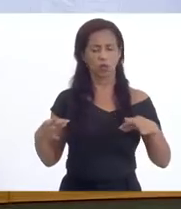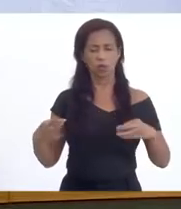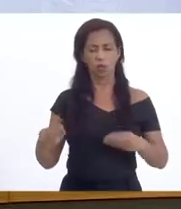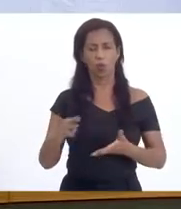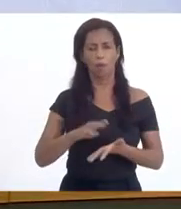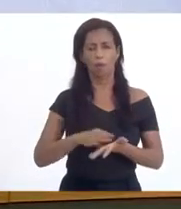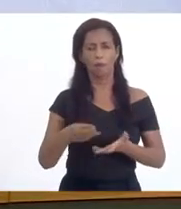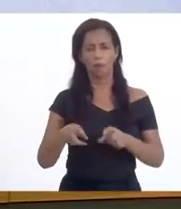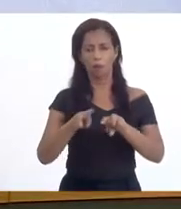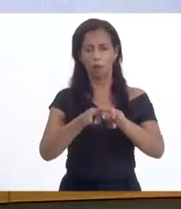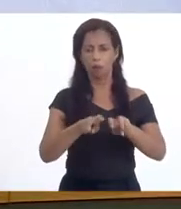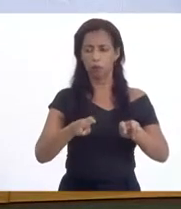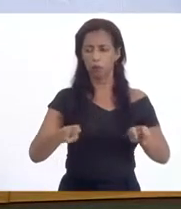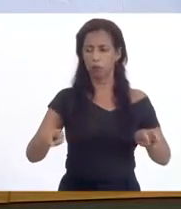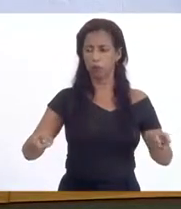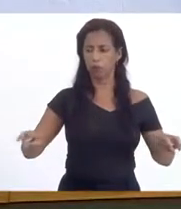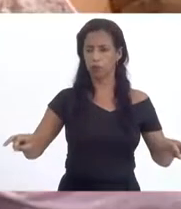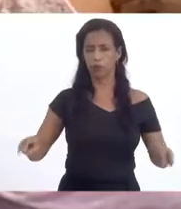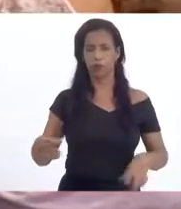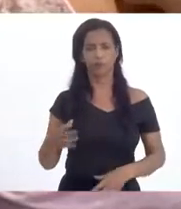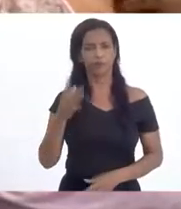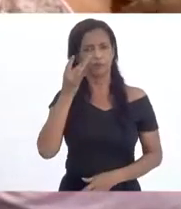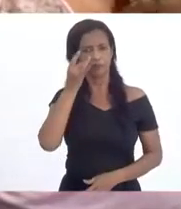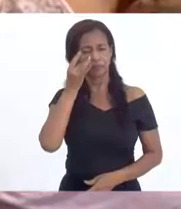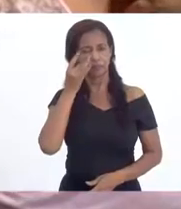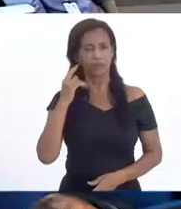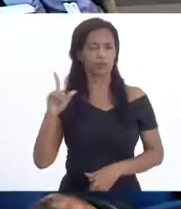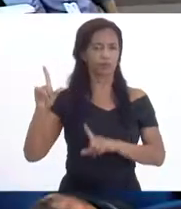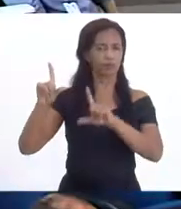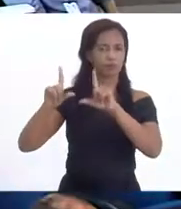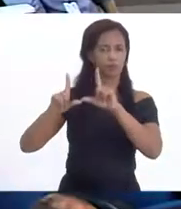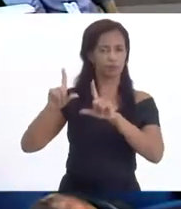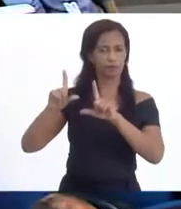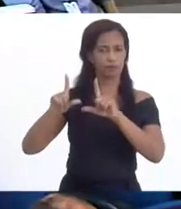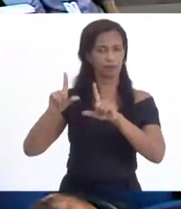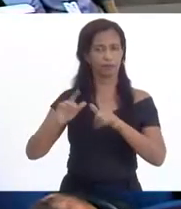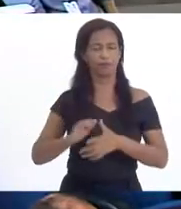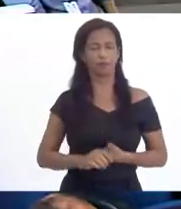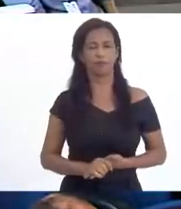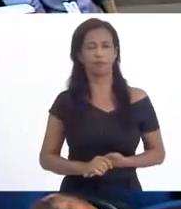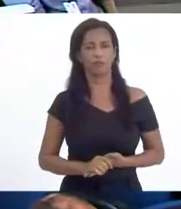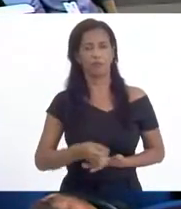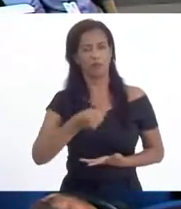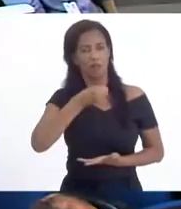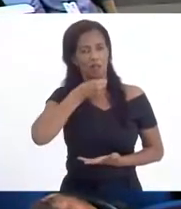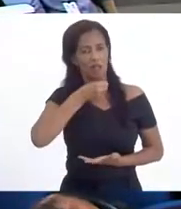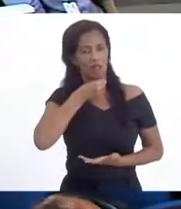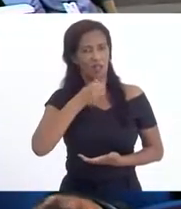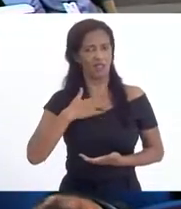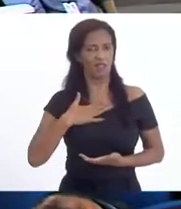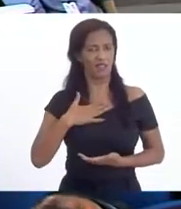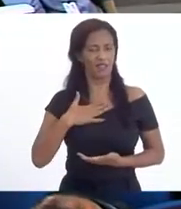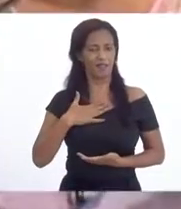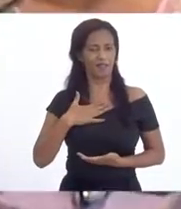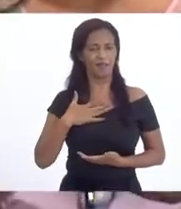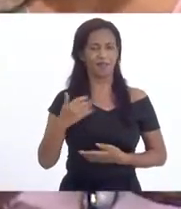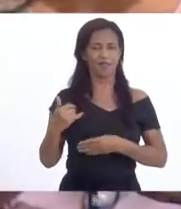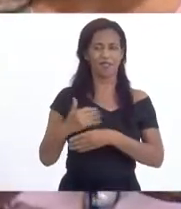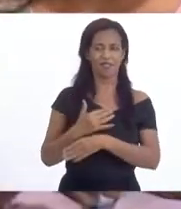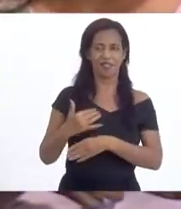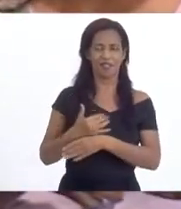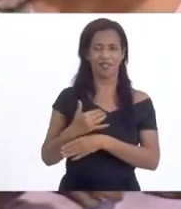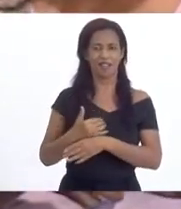membros desta mesa, aos presentes, à imprensa, à radialista de minha cidade, Jô Azevedo,